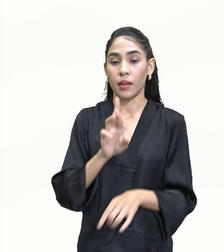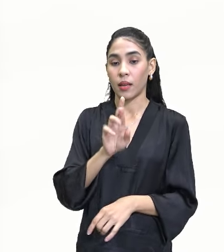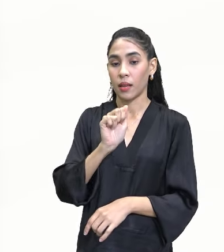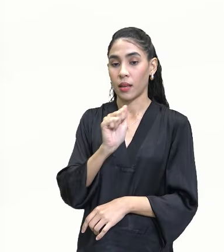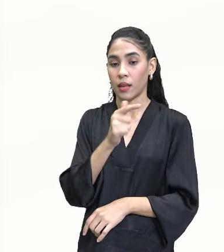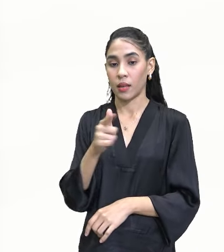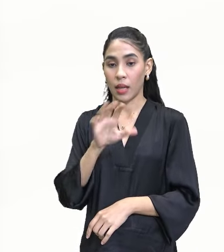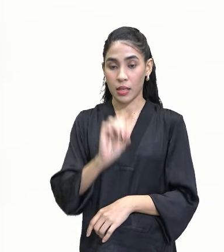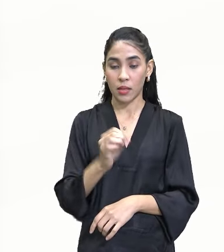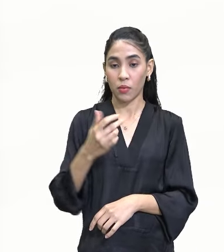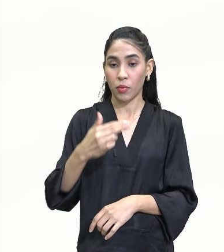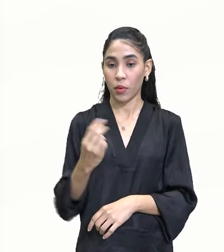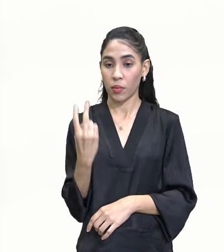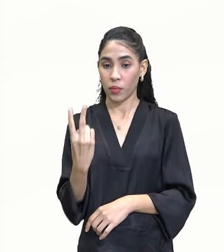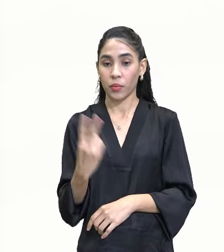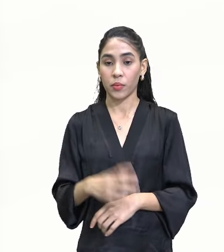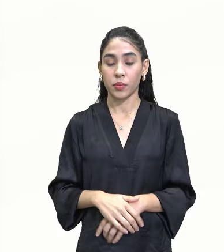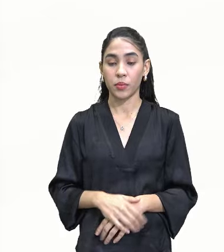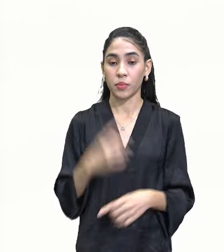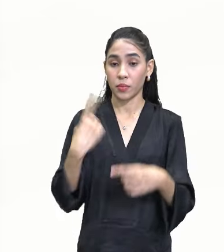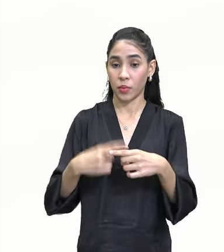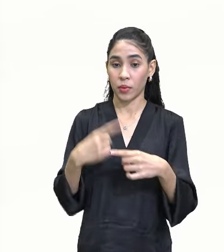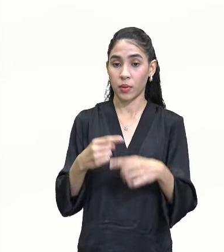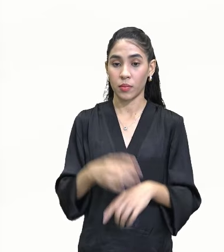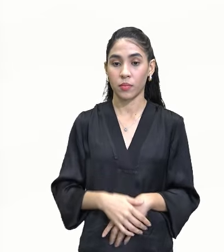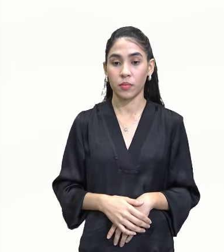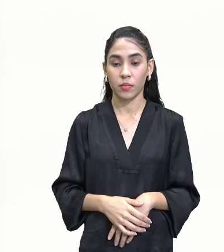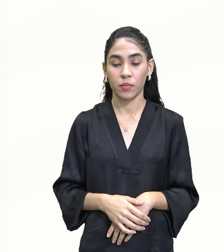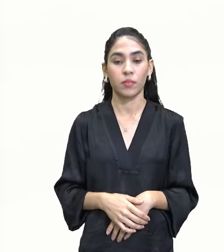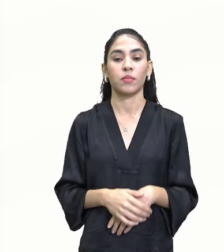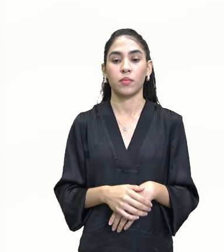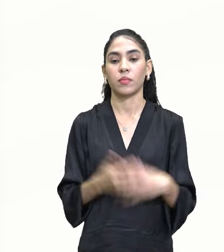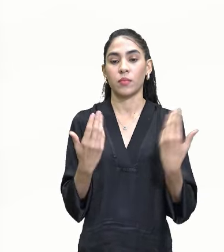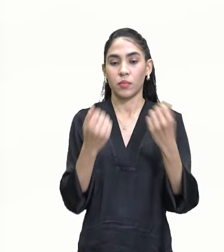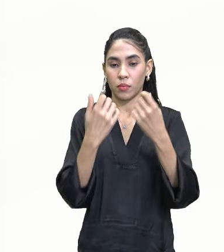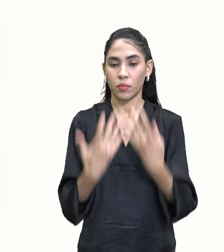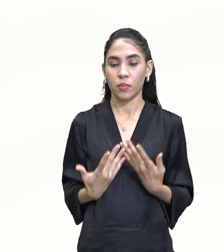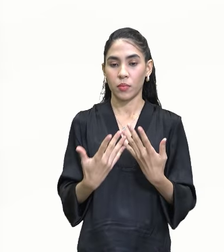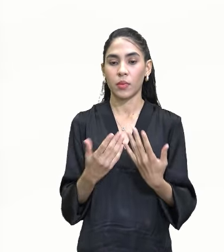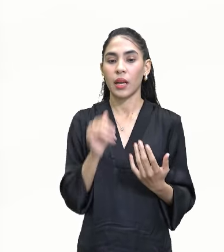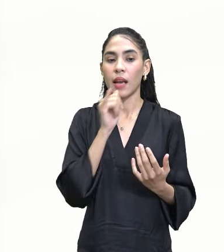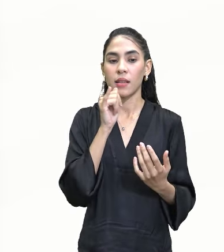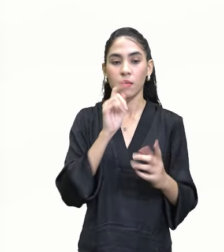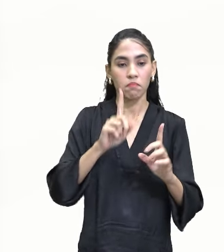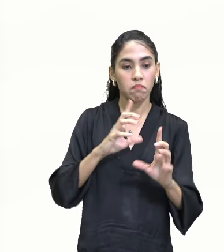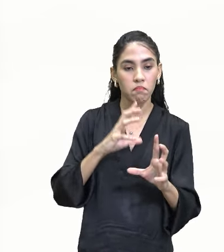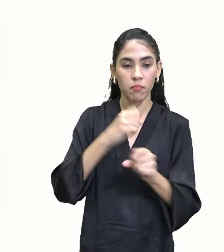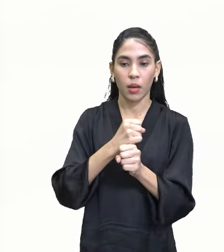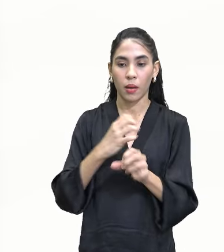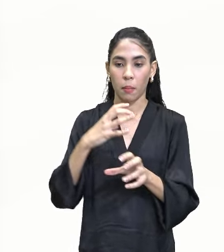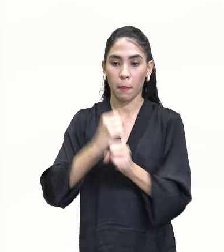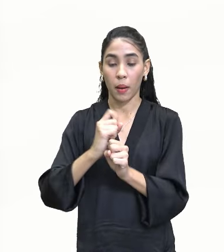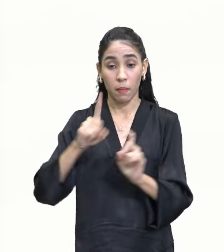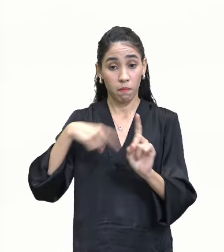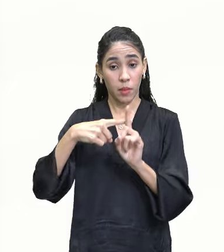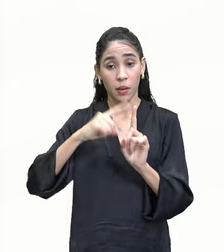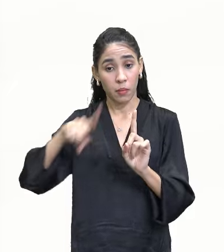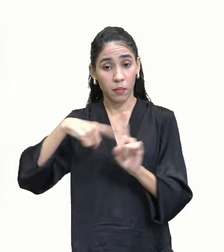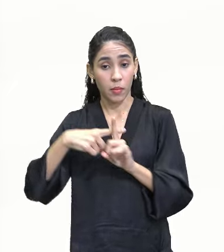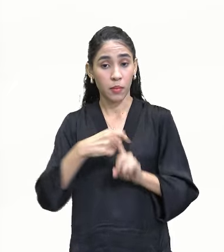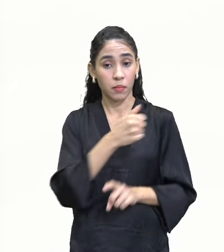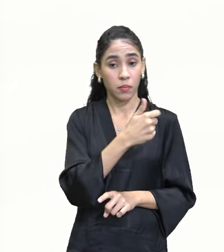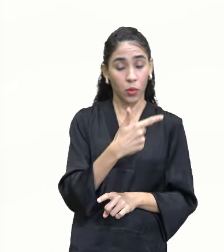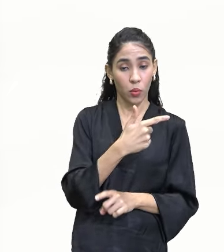igual a 2. Por quê? Porque o problema já disse, né, que é aumentando aí. Então, se a primeira é 12 e a